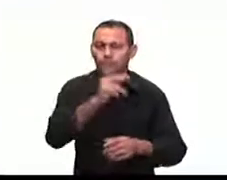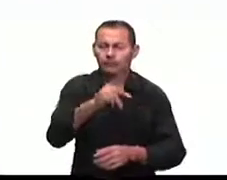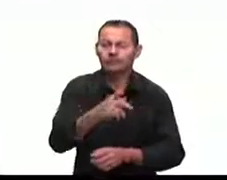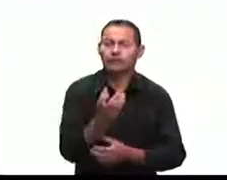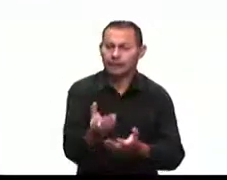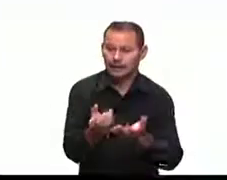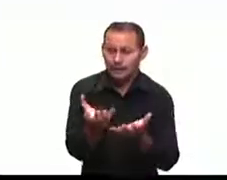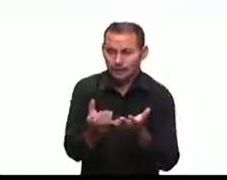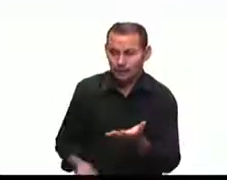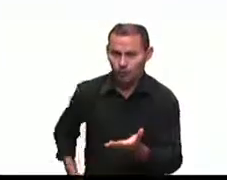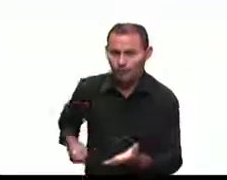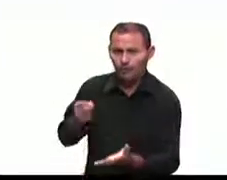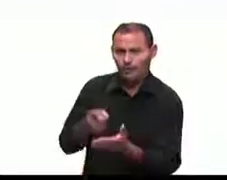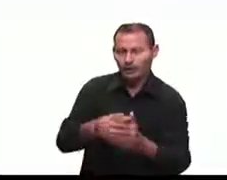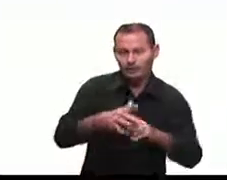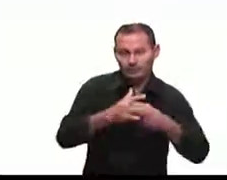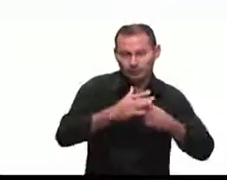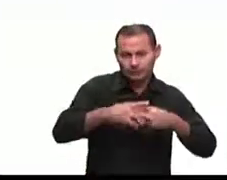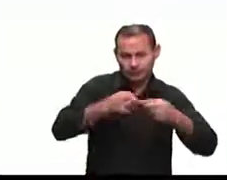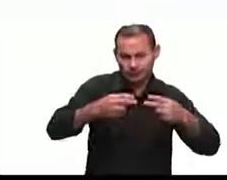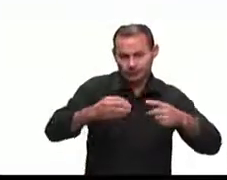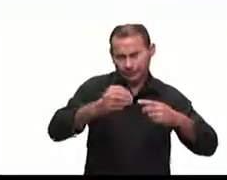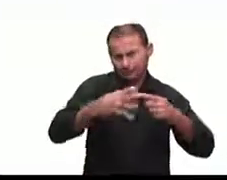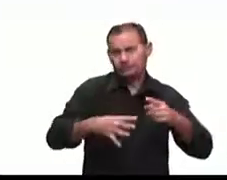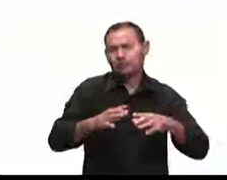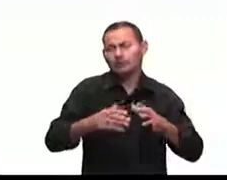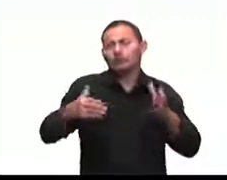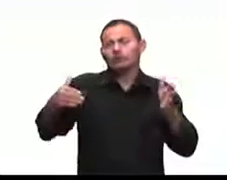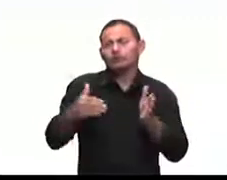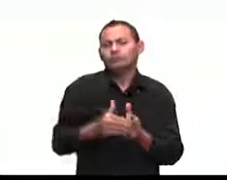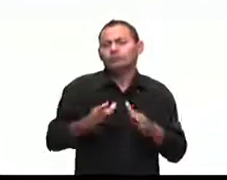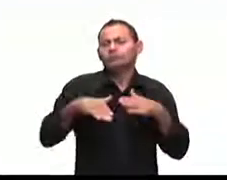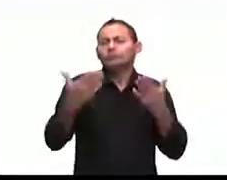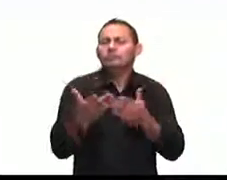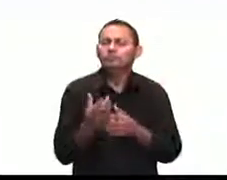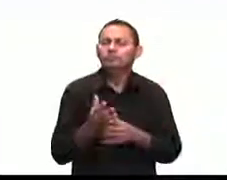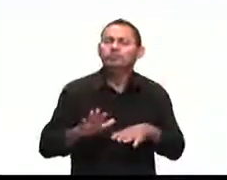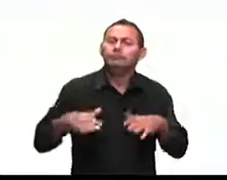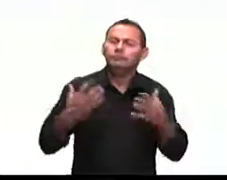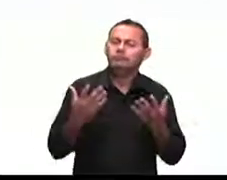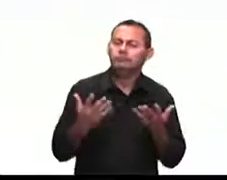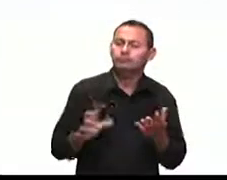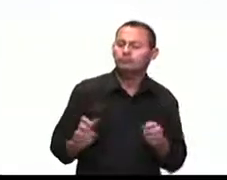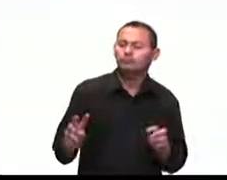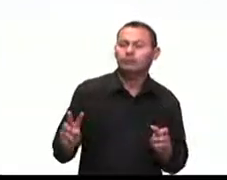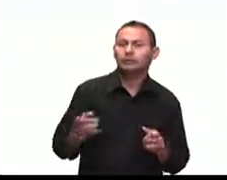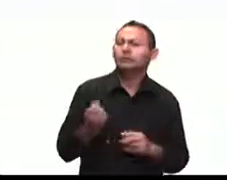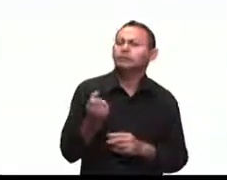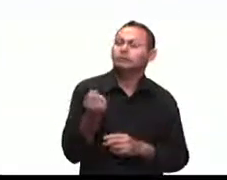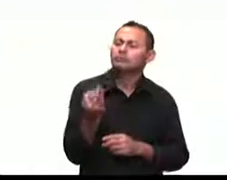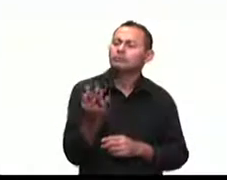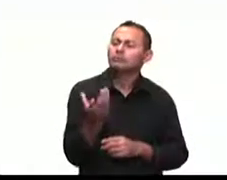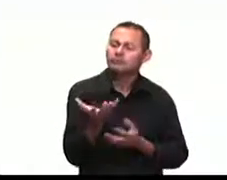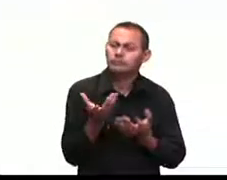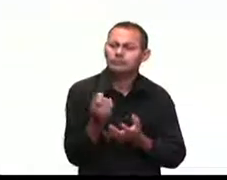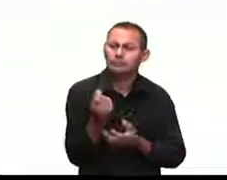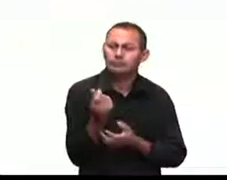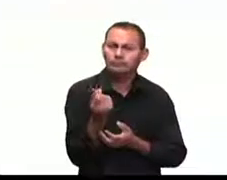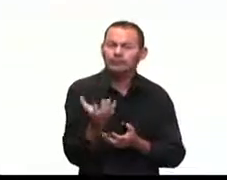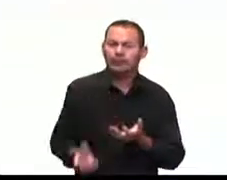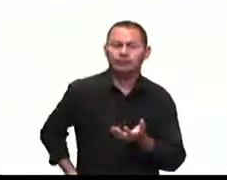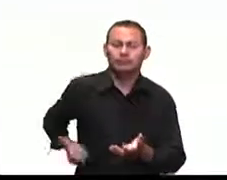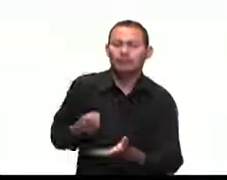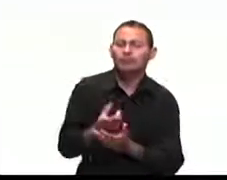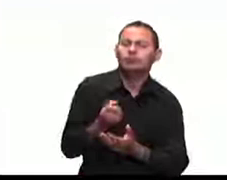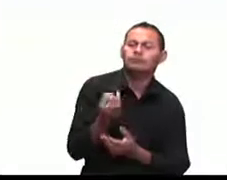nessa ferramenta? E por último, qual é o preço que eles estariam dispostos a